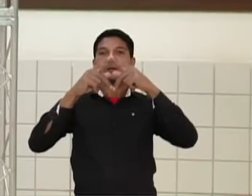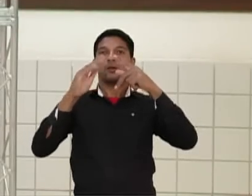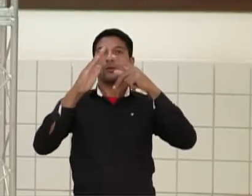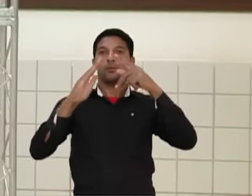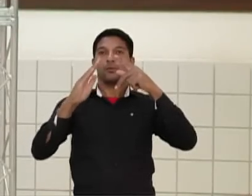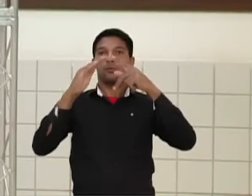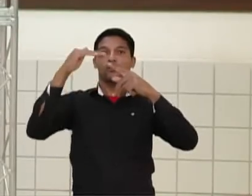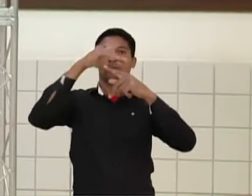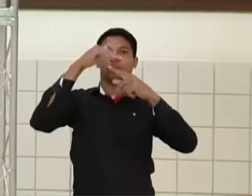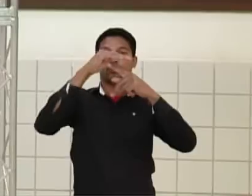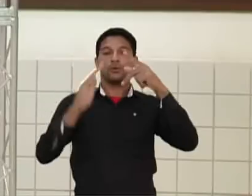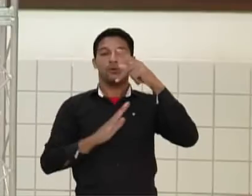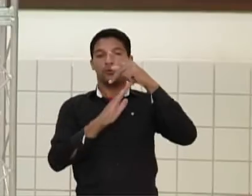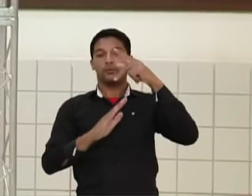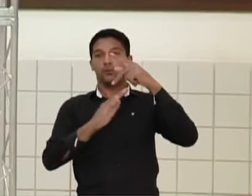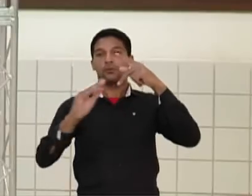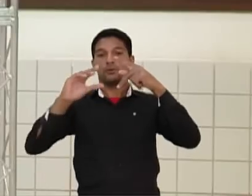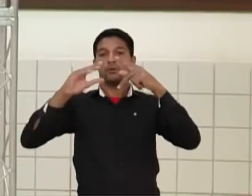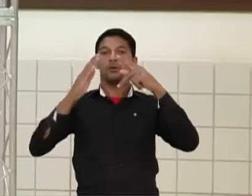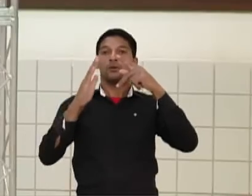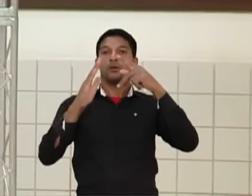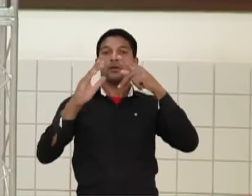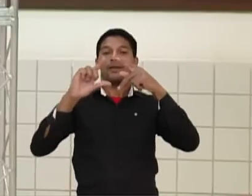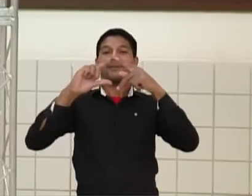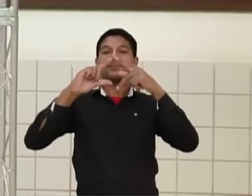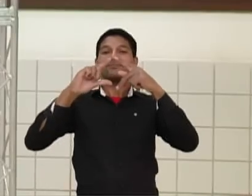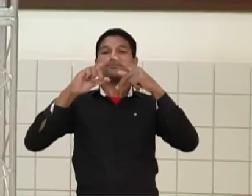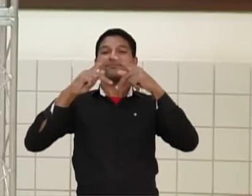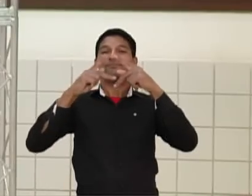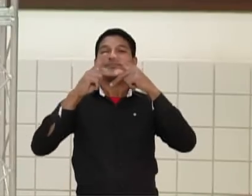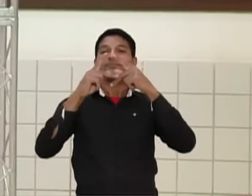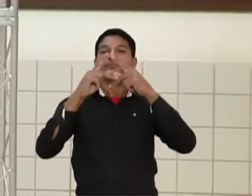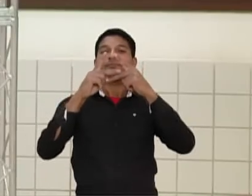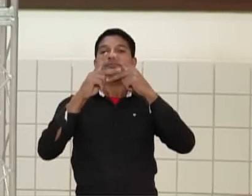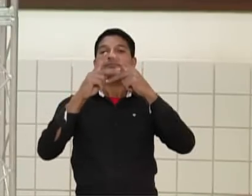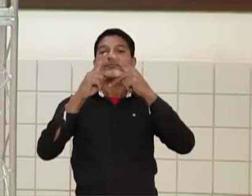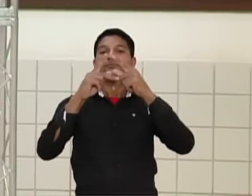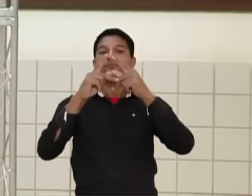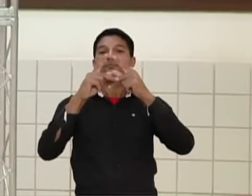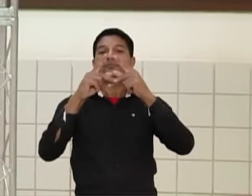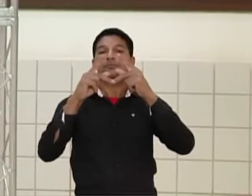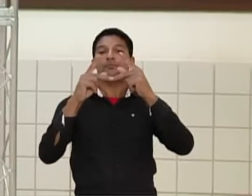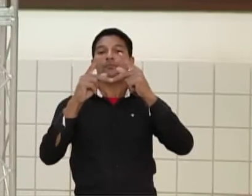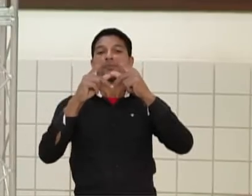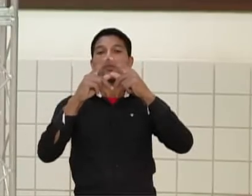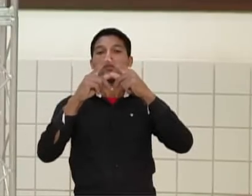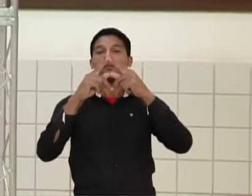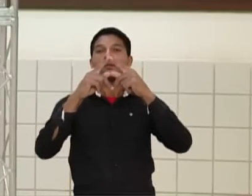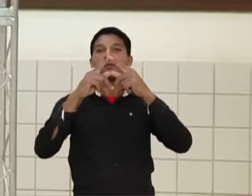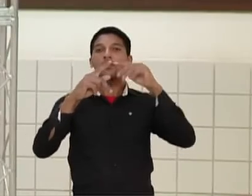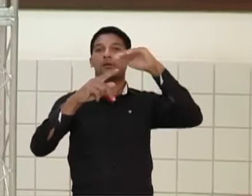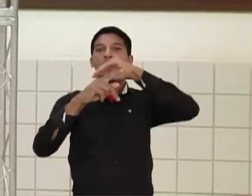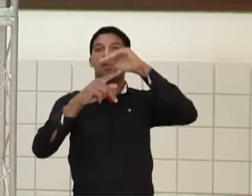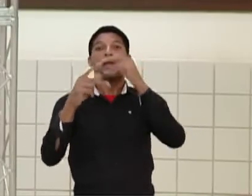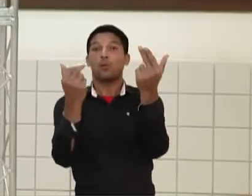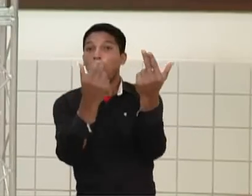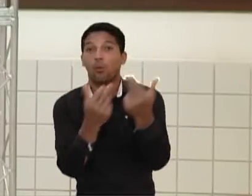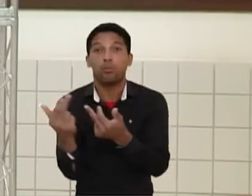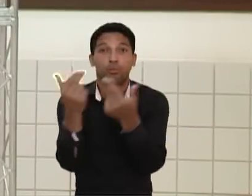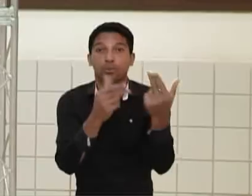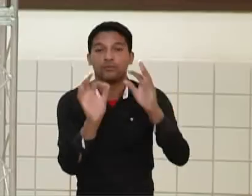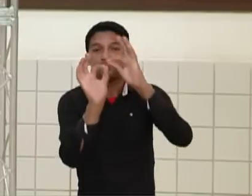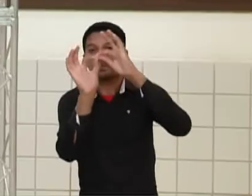O retângulo é um paralelogramo em que os 4 ângulos são iguais, não os lados, certo?